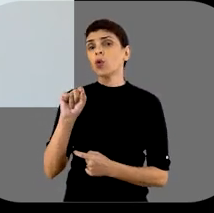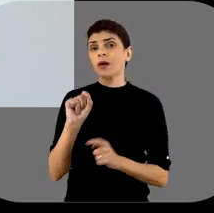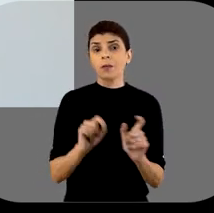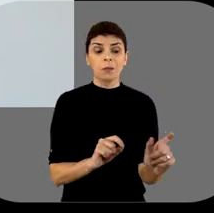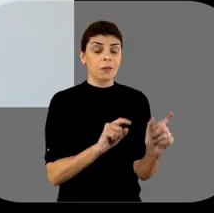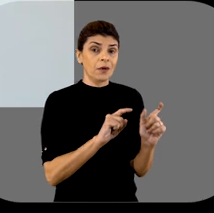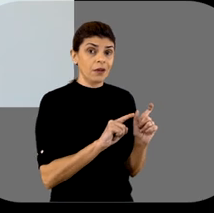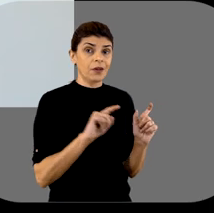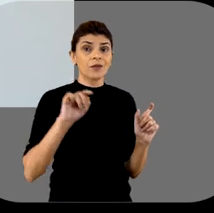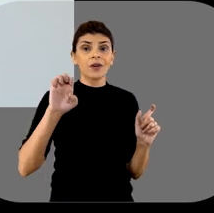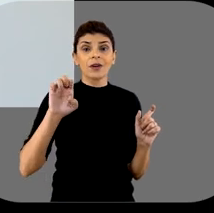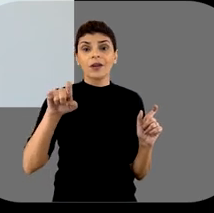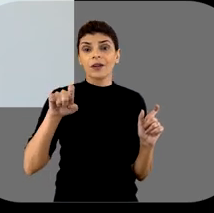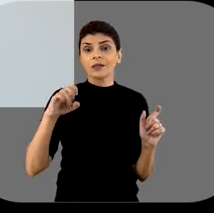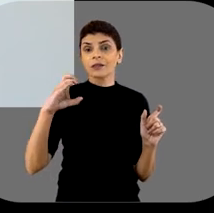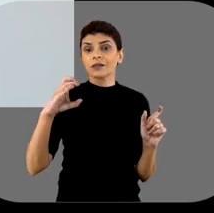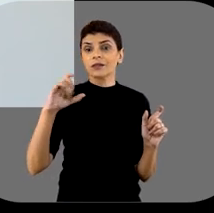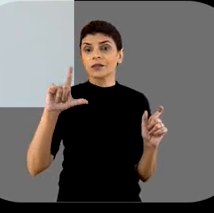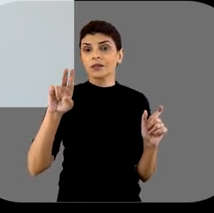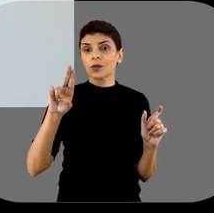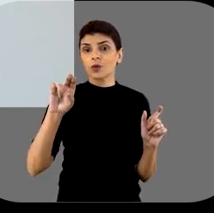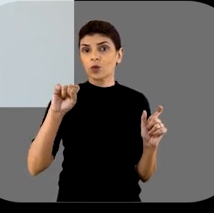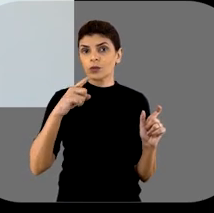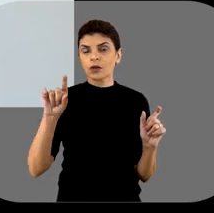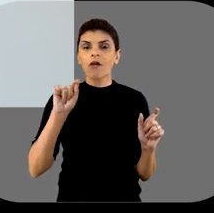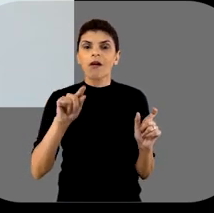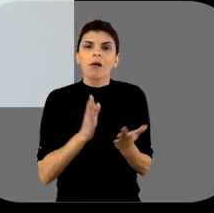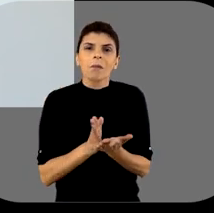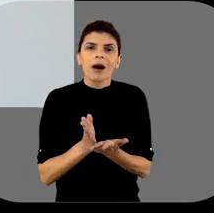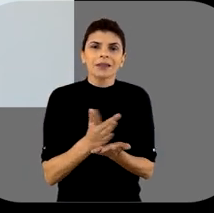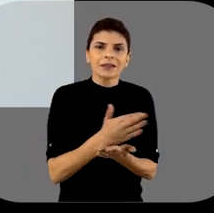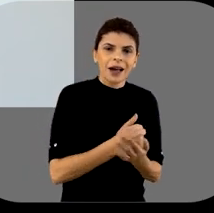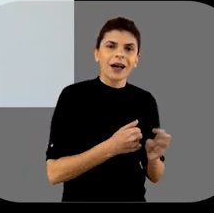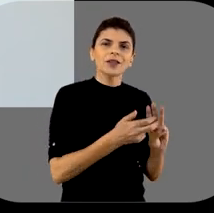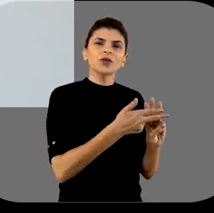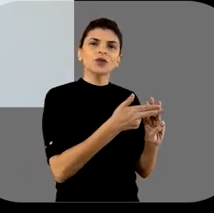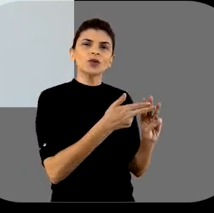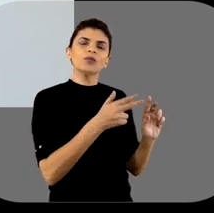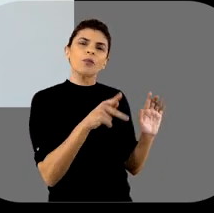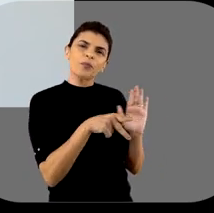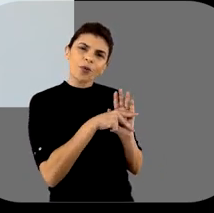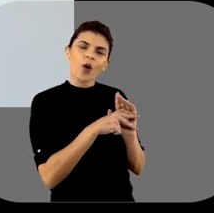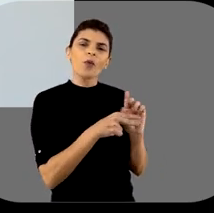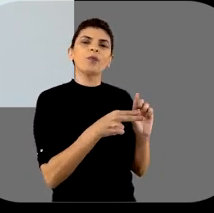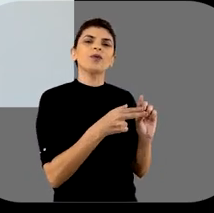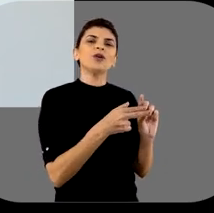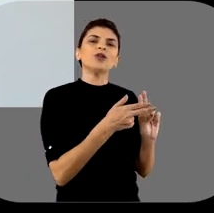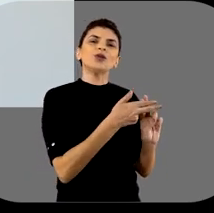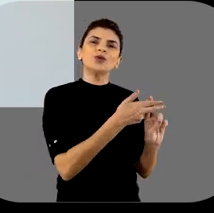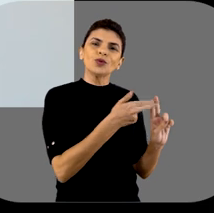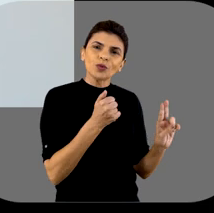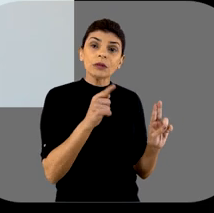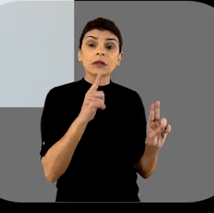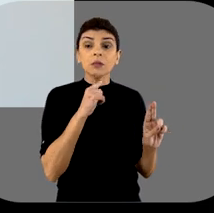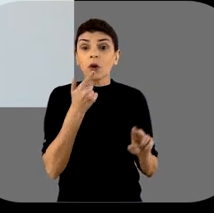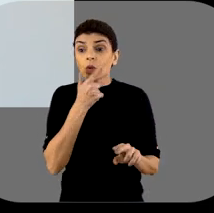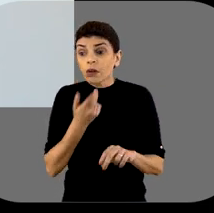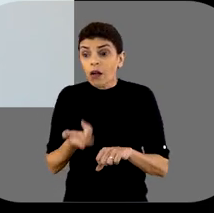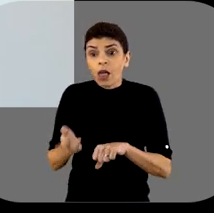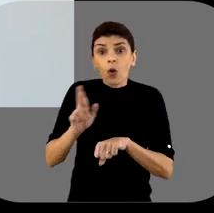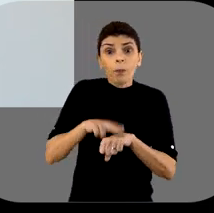definição de critério de exclusão da base de dados do ESUS Notifica e a definição de